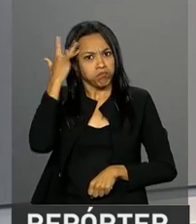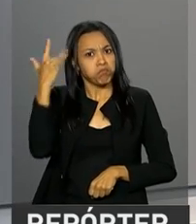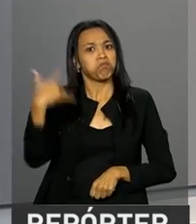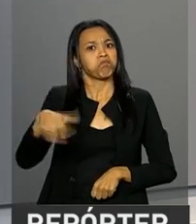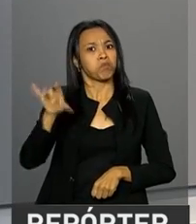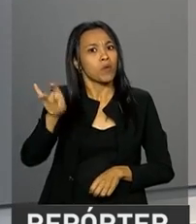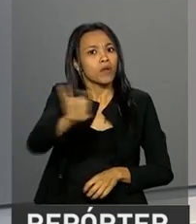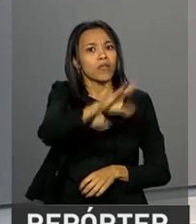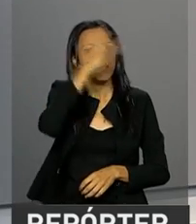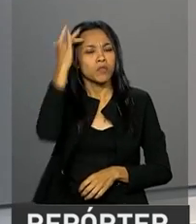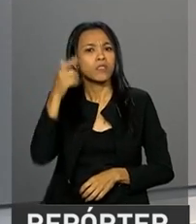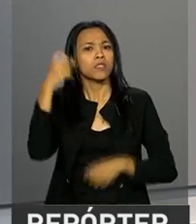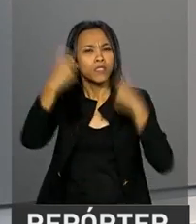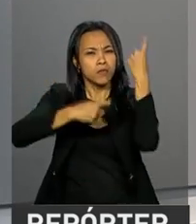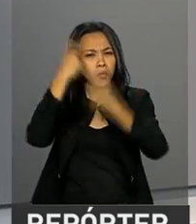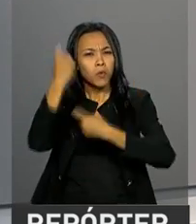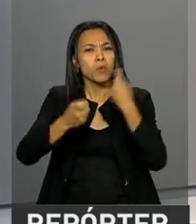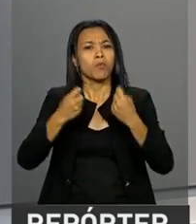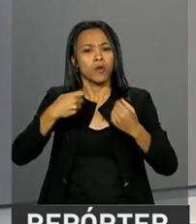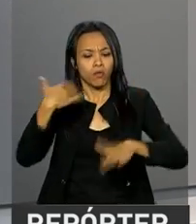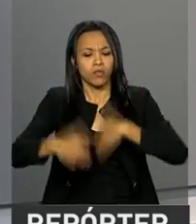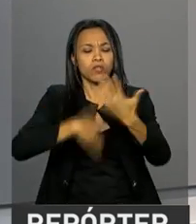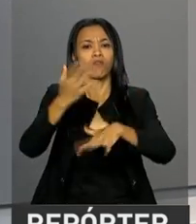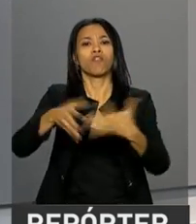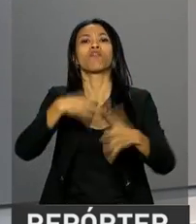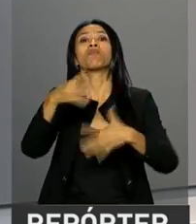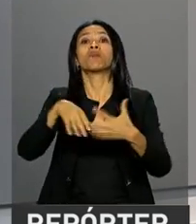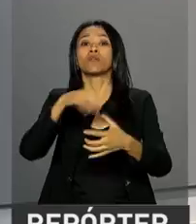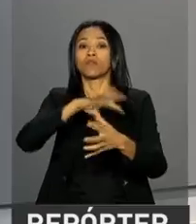mundo e ainda se preocupa com um desenvolvimento